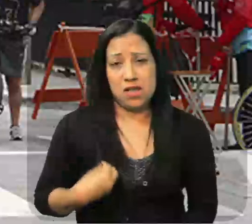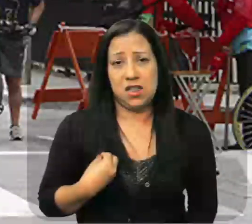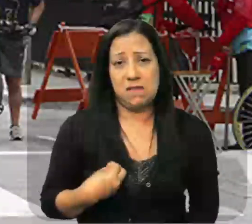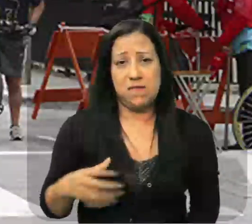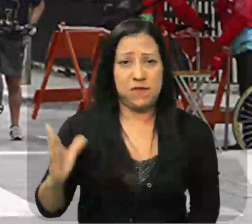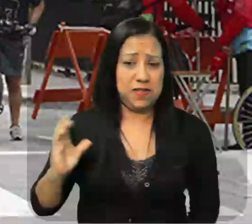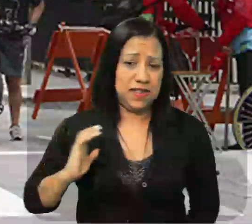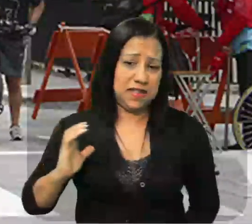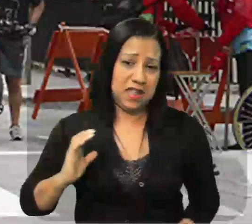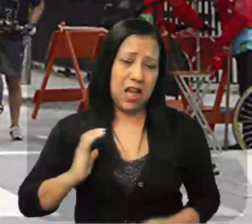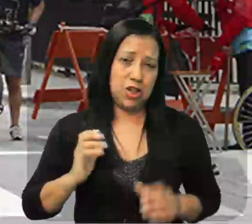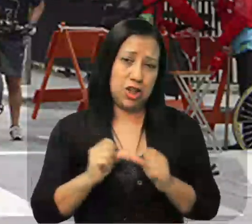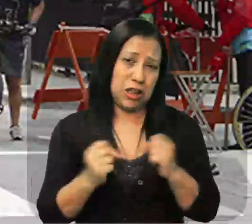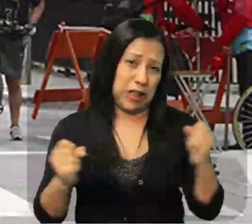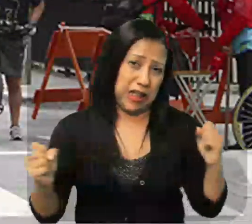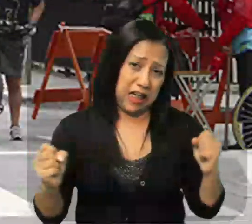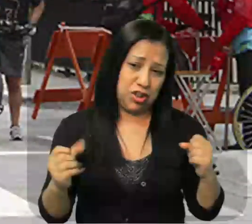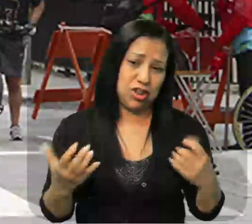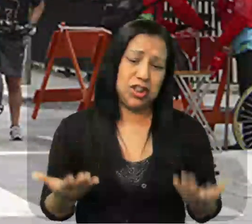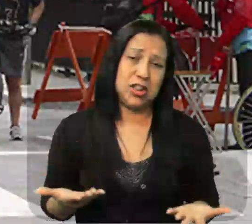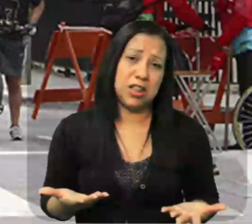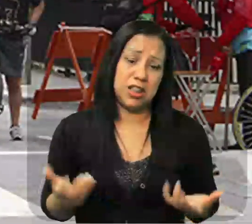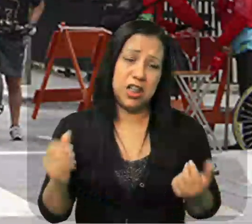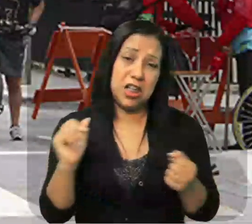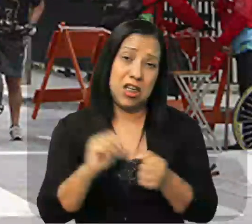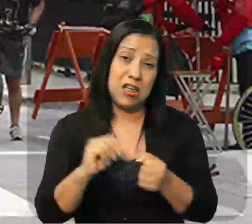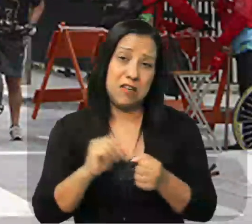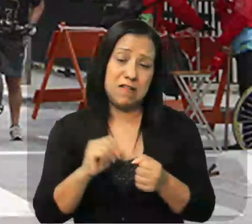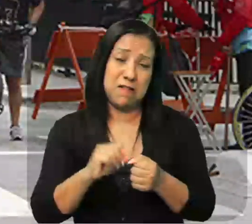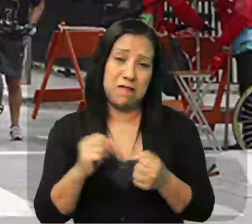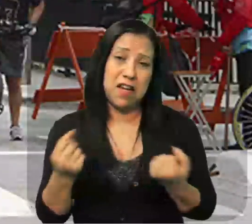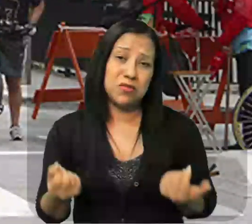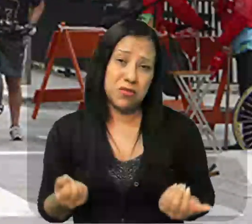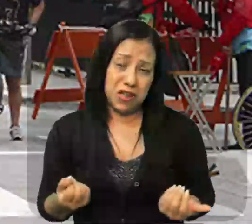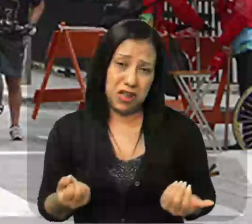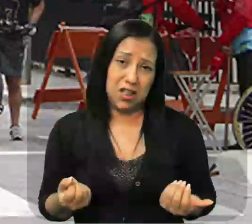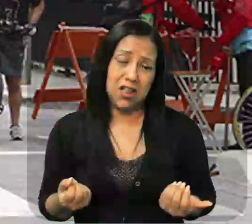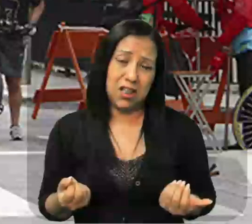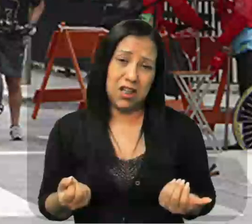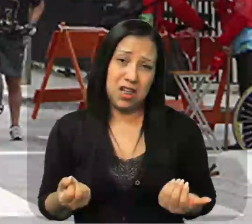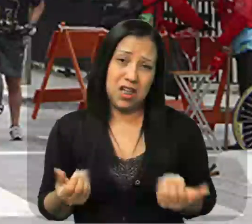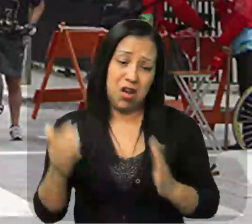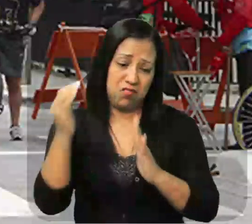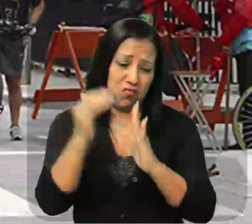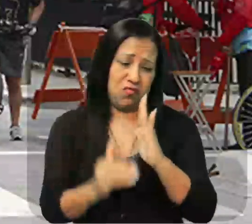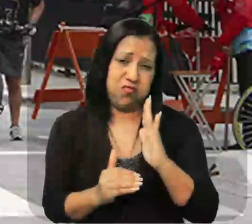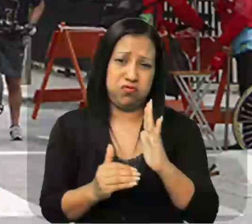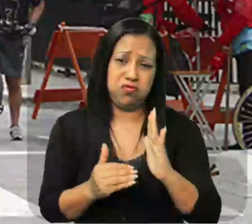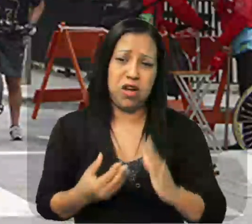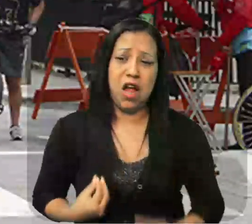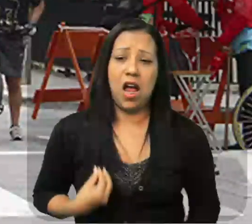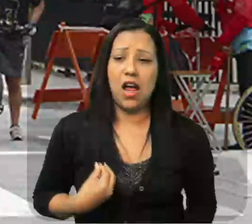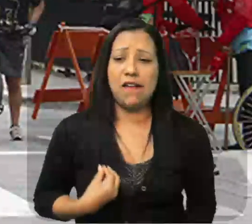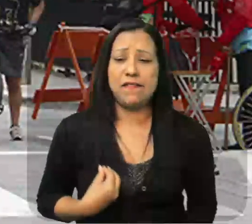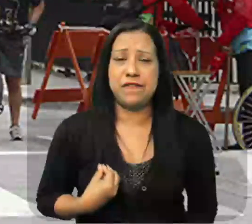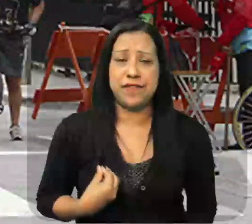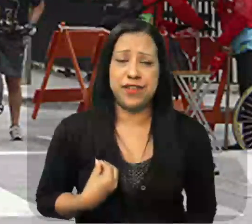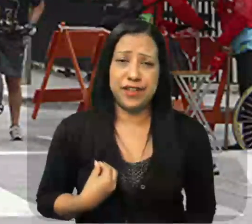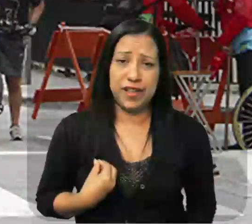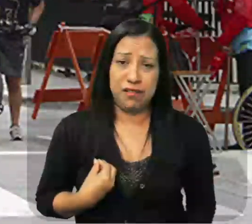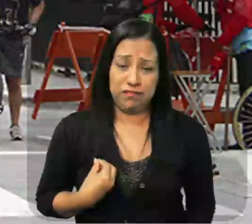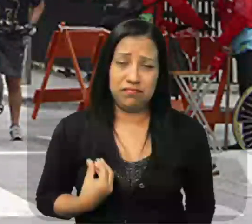grandes cidades. Ok? Isso faz o quê? Cai a qualidade